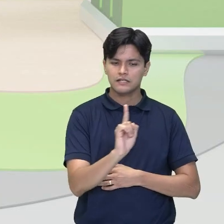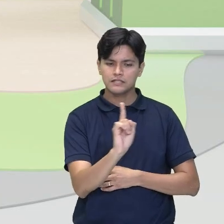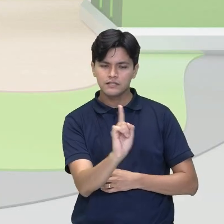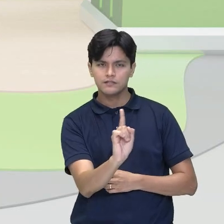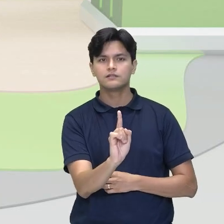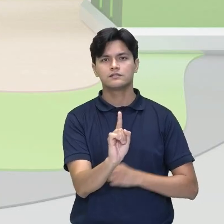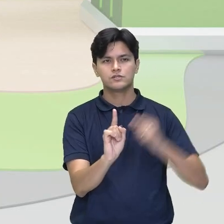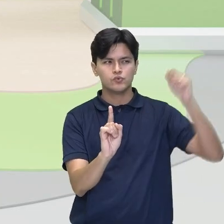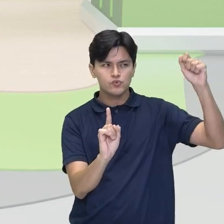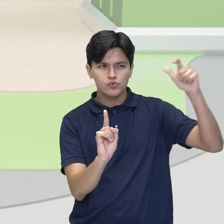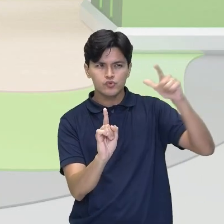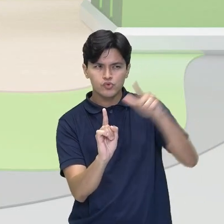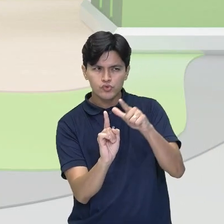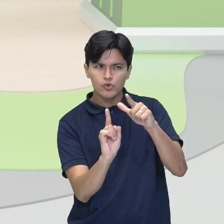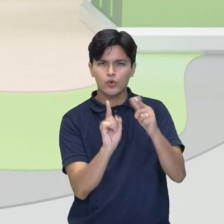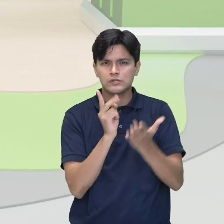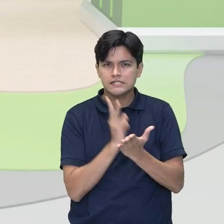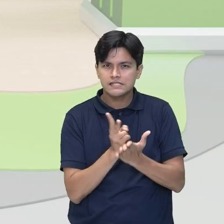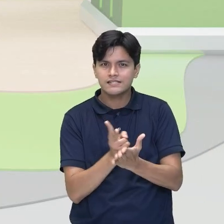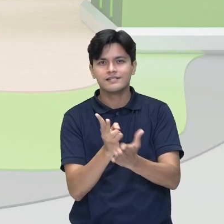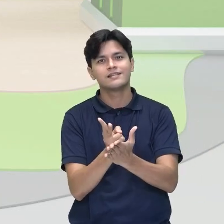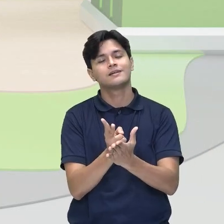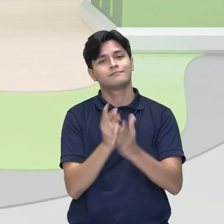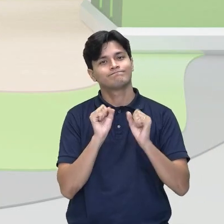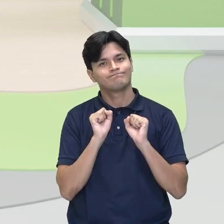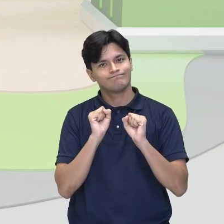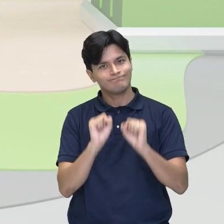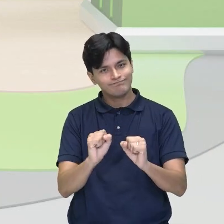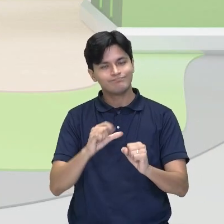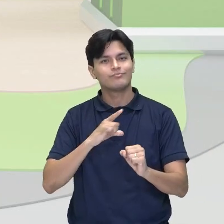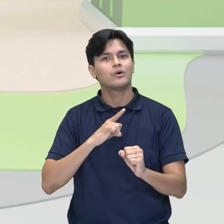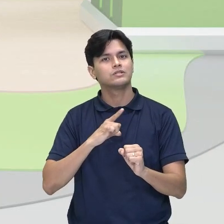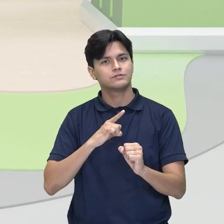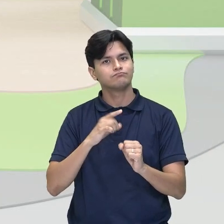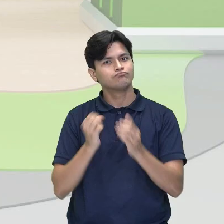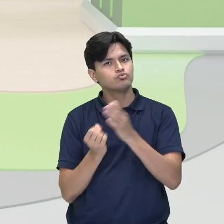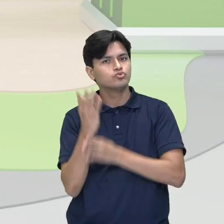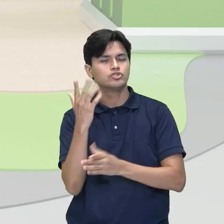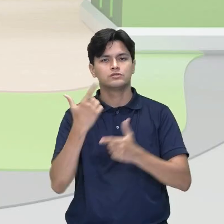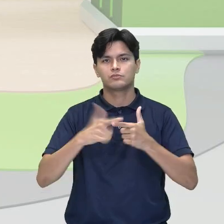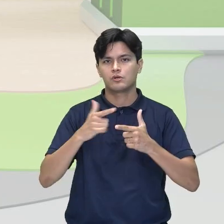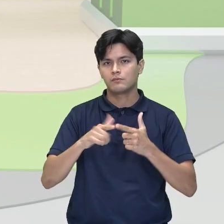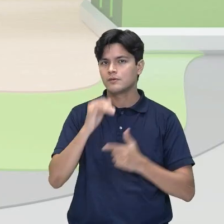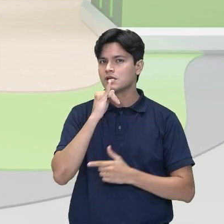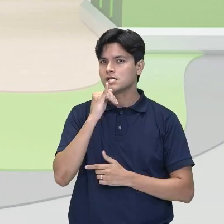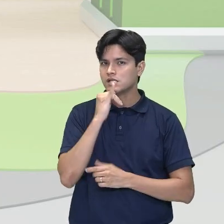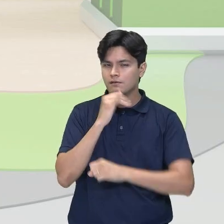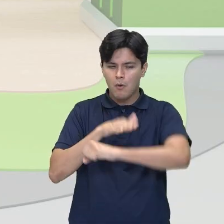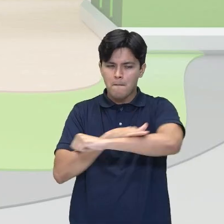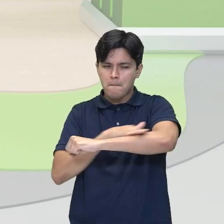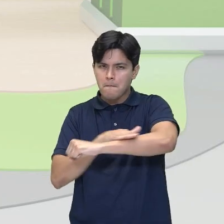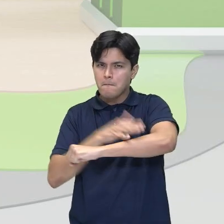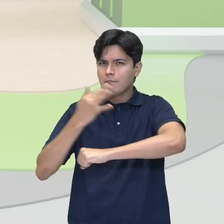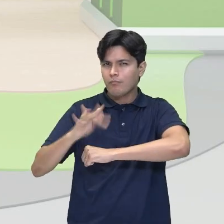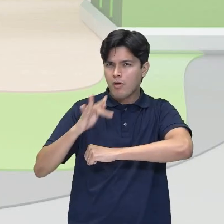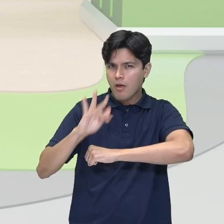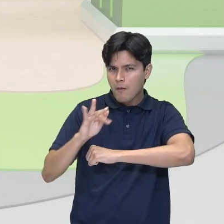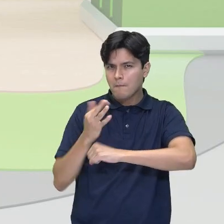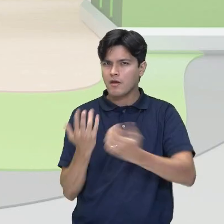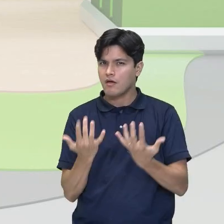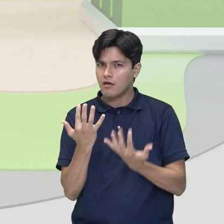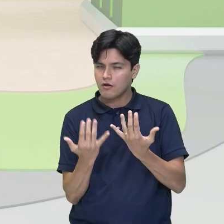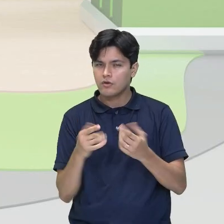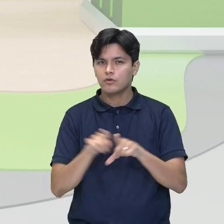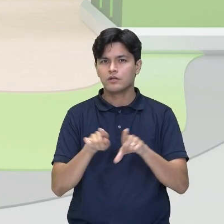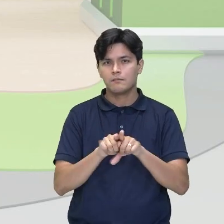inúmeros problemas à saúde humana, tais como queimadura, envelhecimento